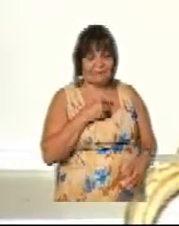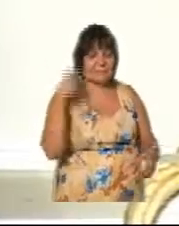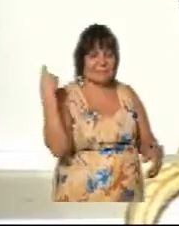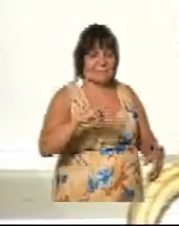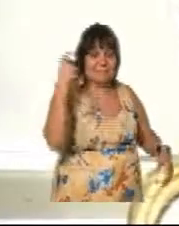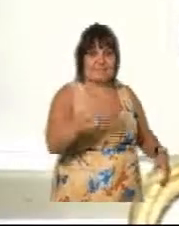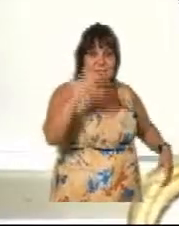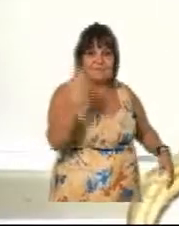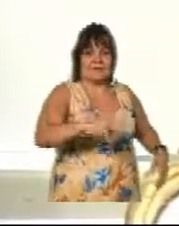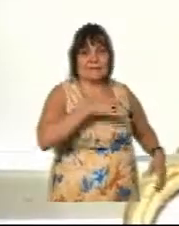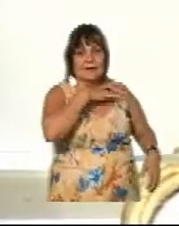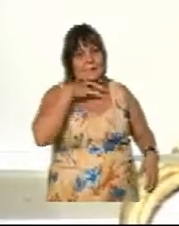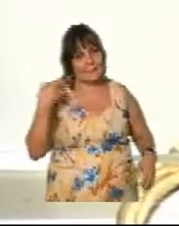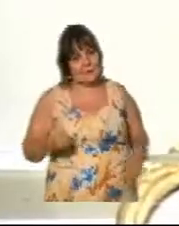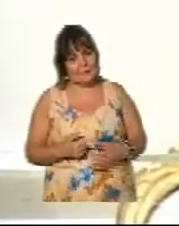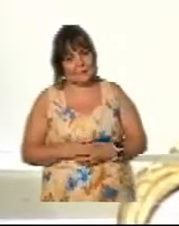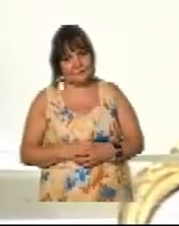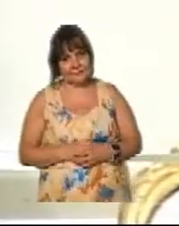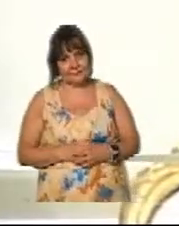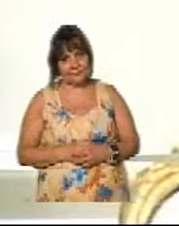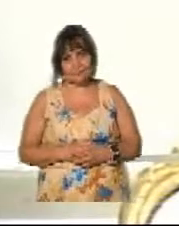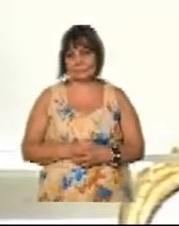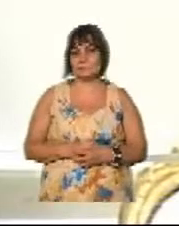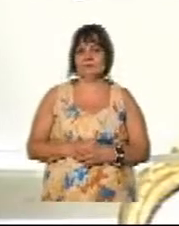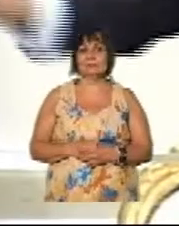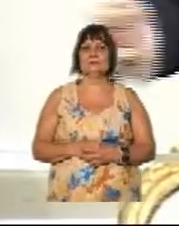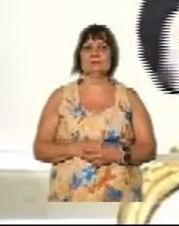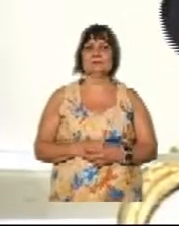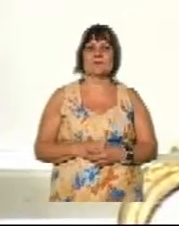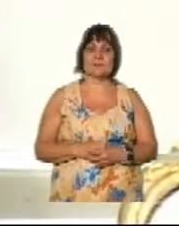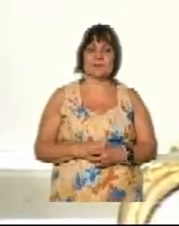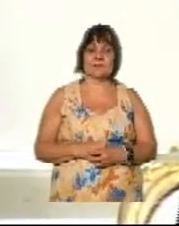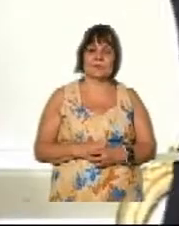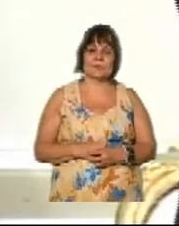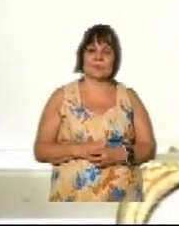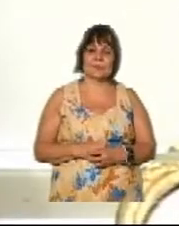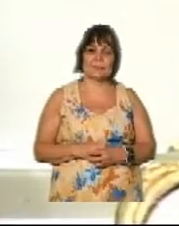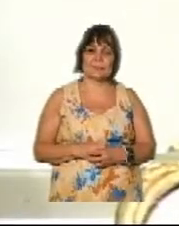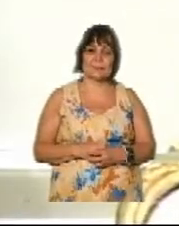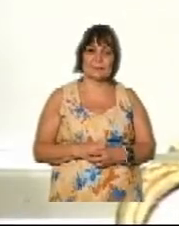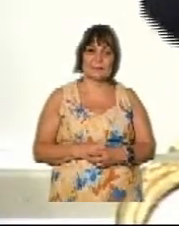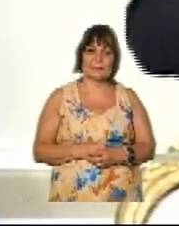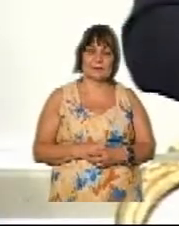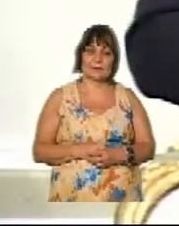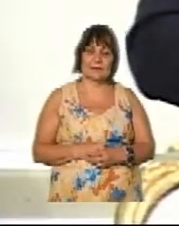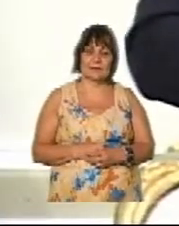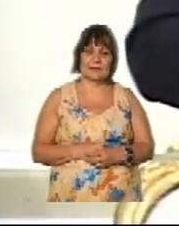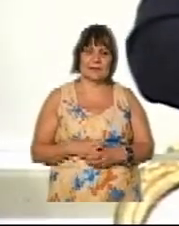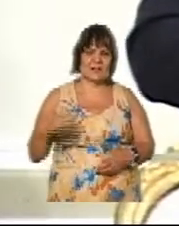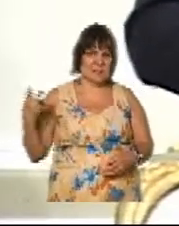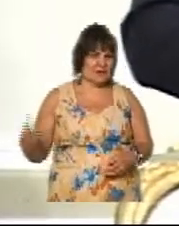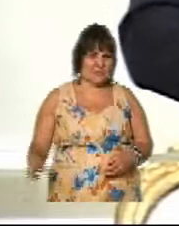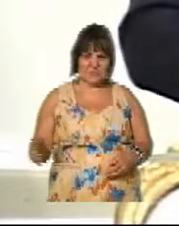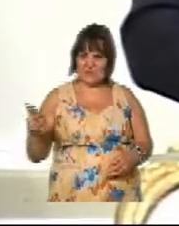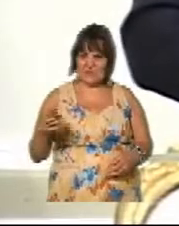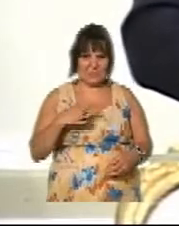a pedrada ia ser o primeiro a morrer, mas ficou lá matando as mulheres? Não, porque dirigiu chicotado. São demônios.